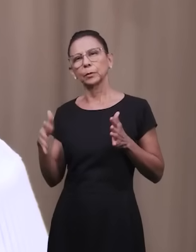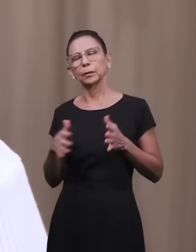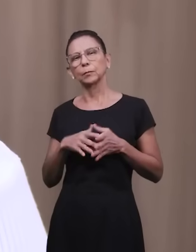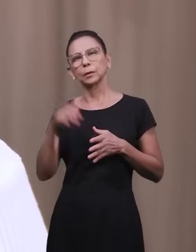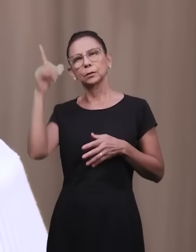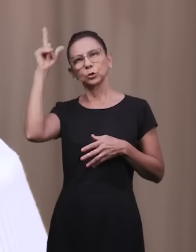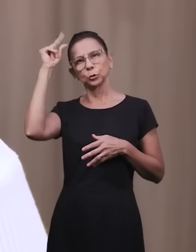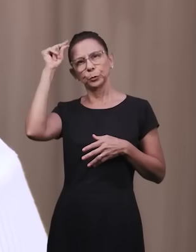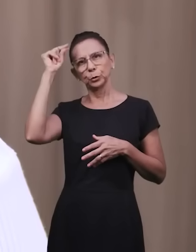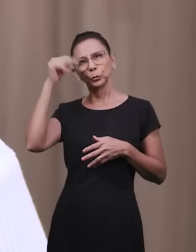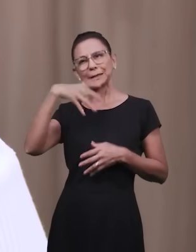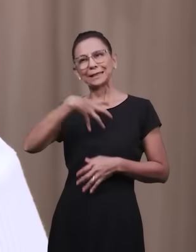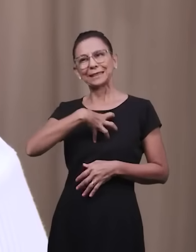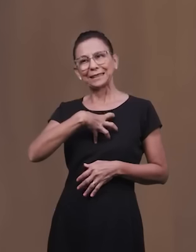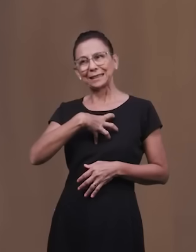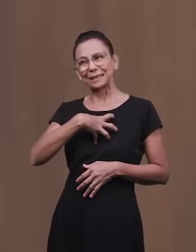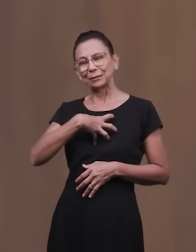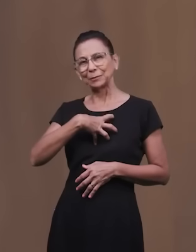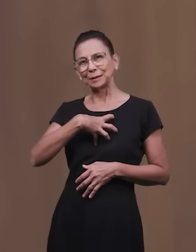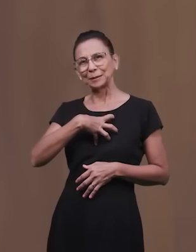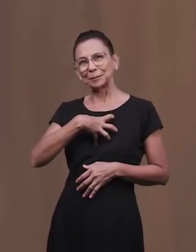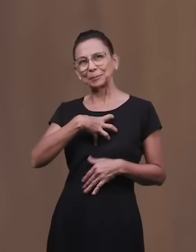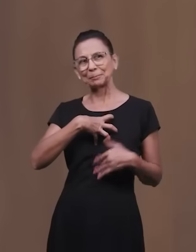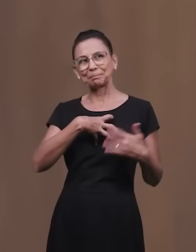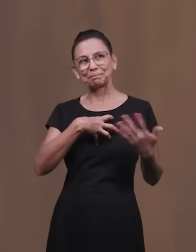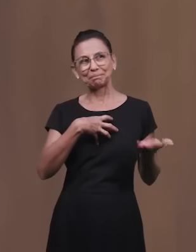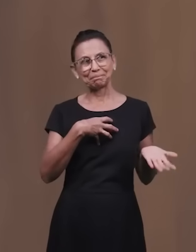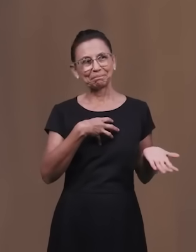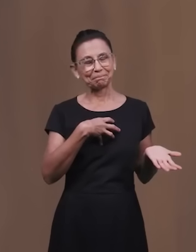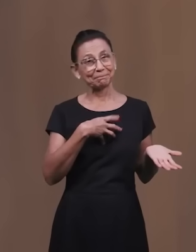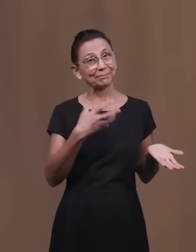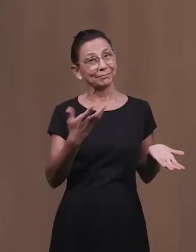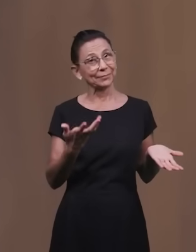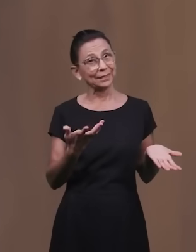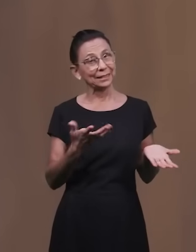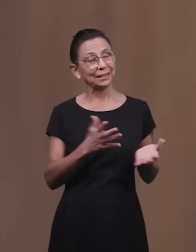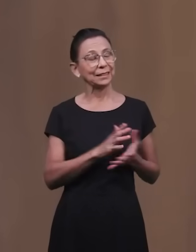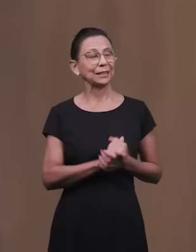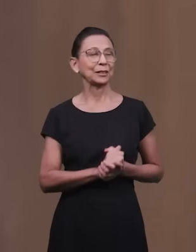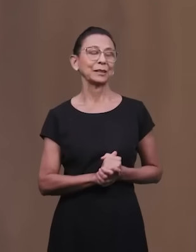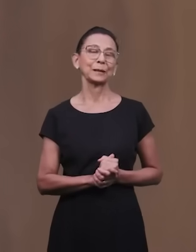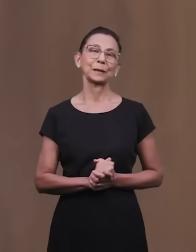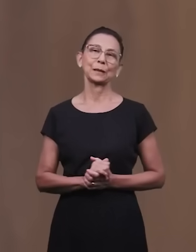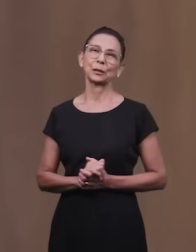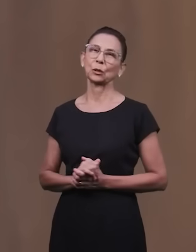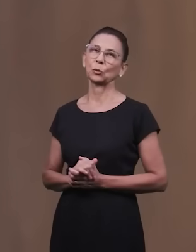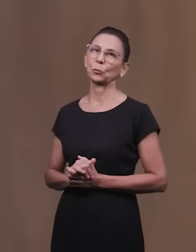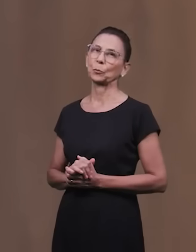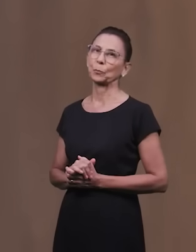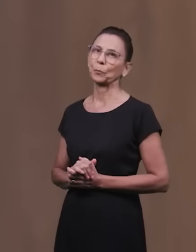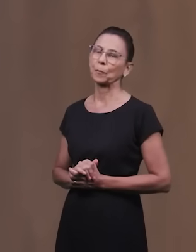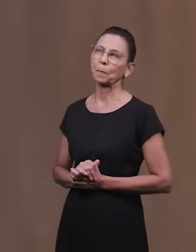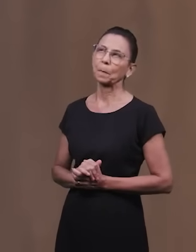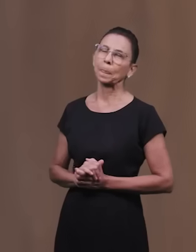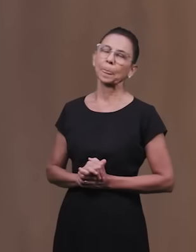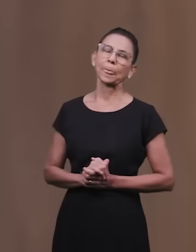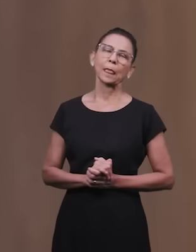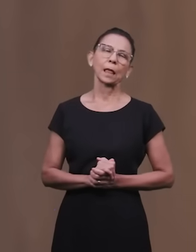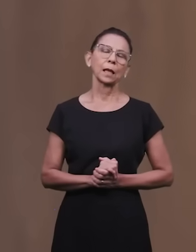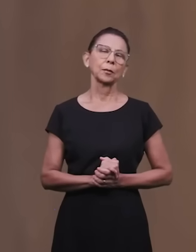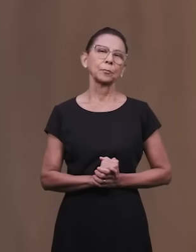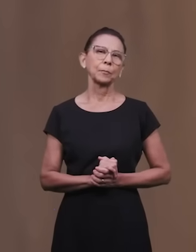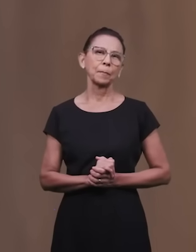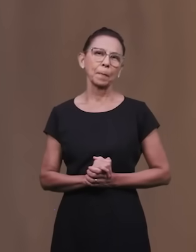poder amenizar esses sintomas. Ótima pergunta, Lara. Preparada. Então, Lara, sim,